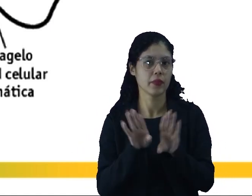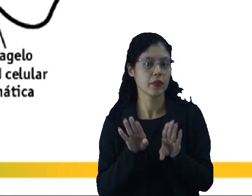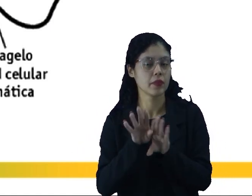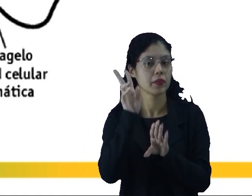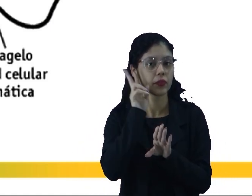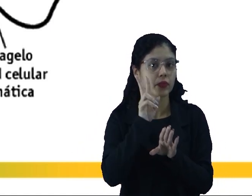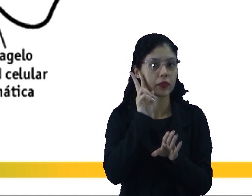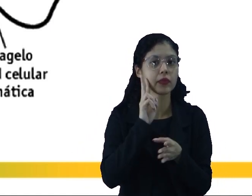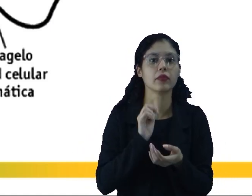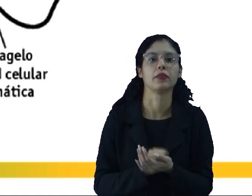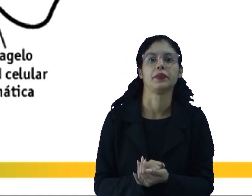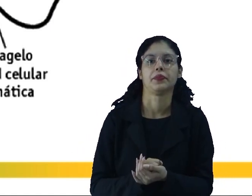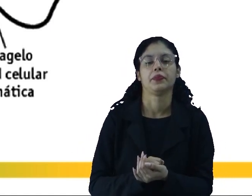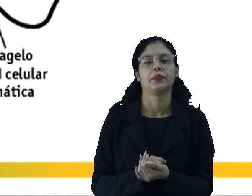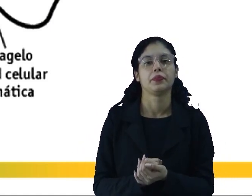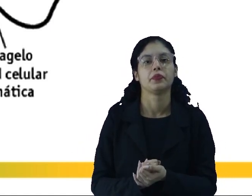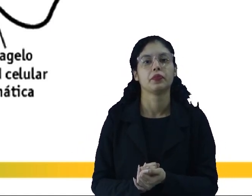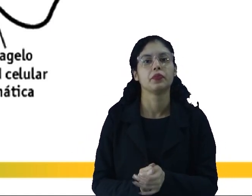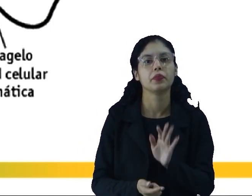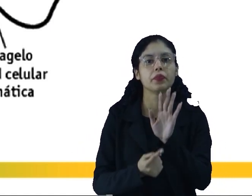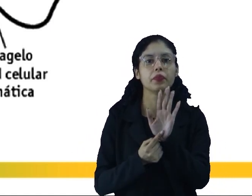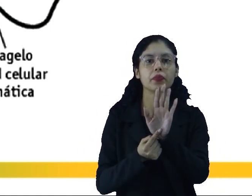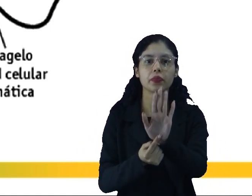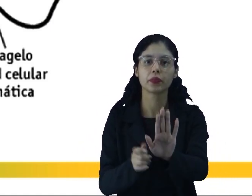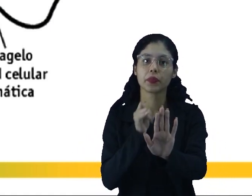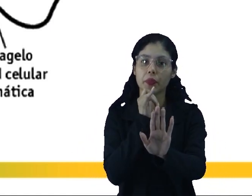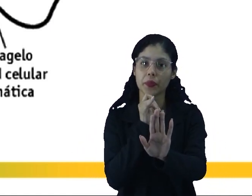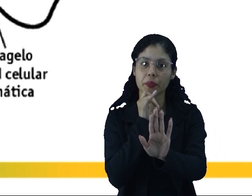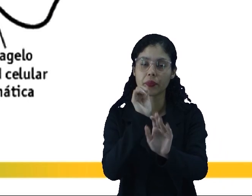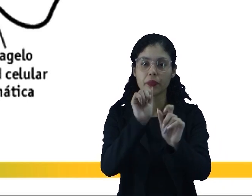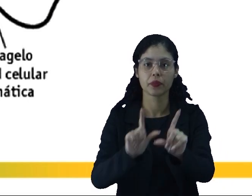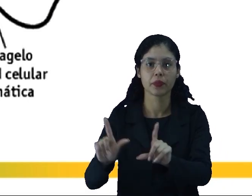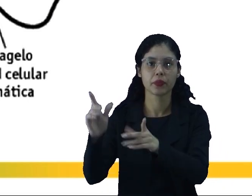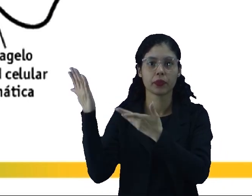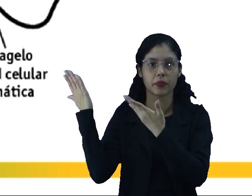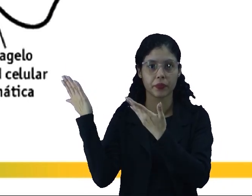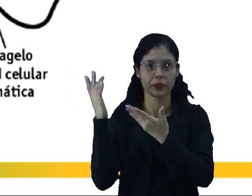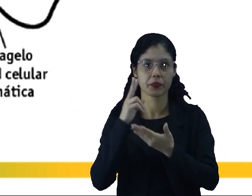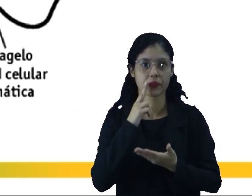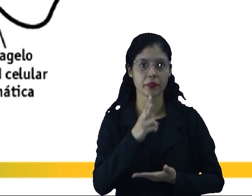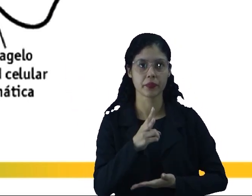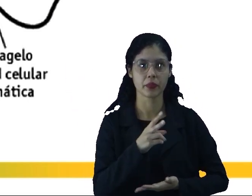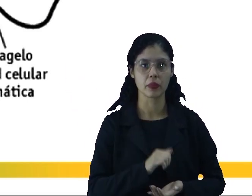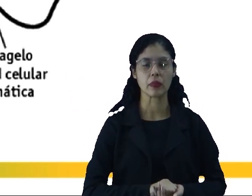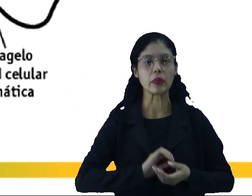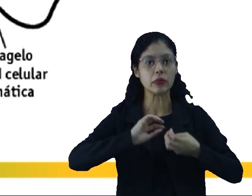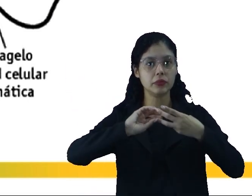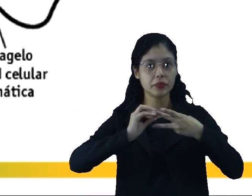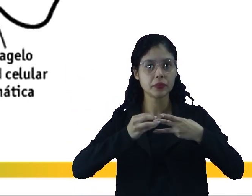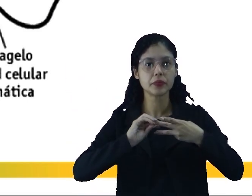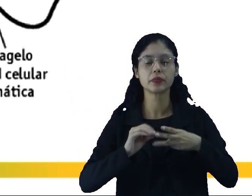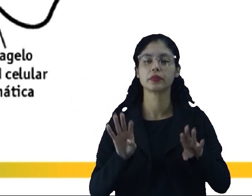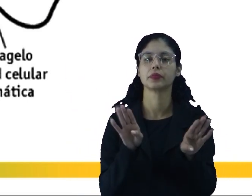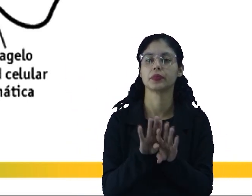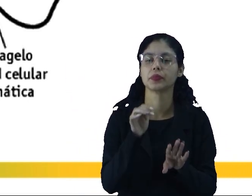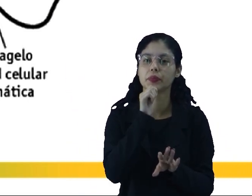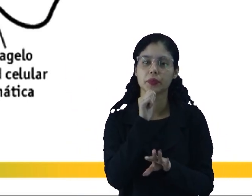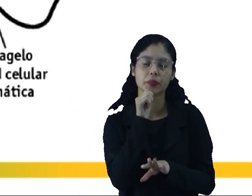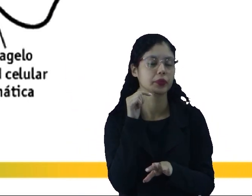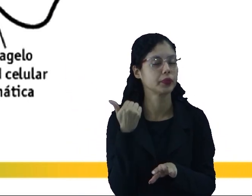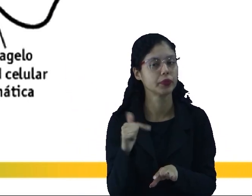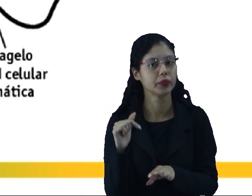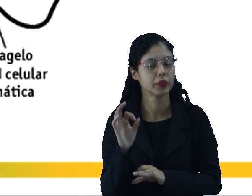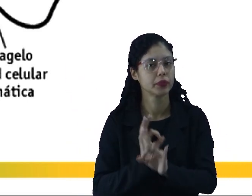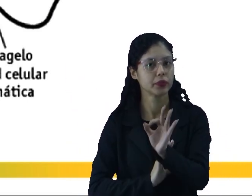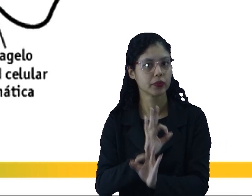também que essa aqui, a gente tem o que? Nesse exemplo, no slide que está posto aí para vocês, que as células procarióticas, além de não ter o